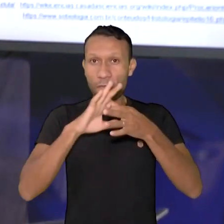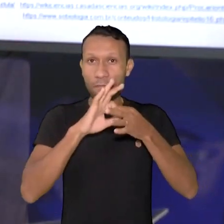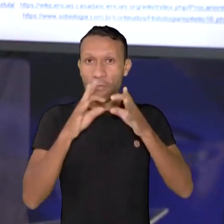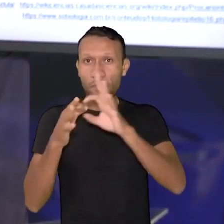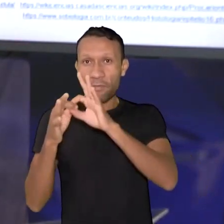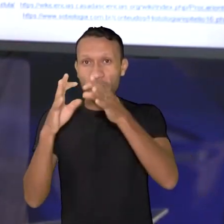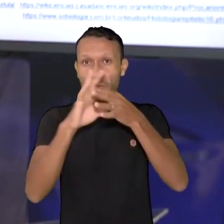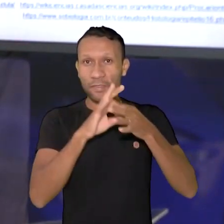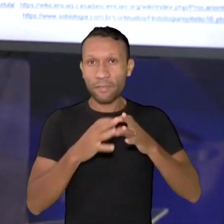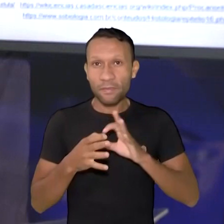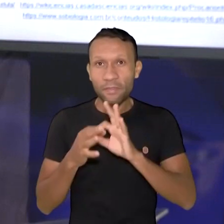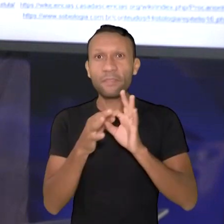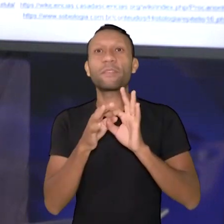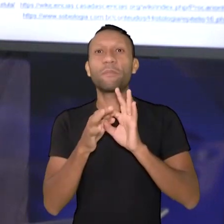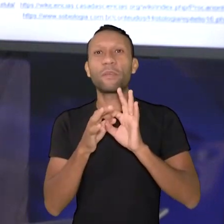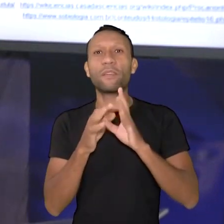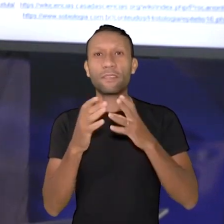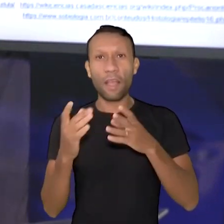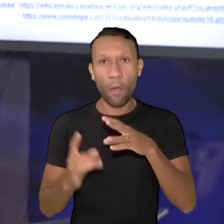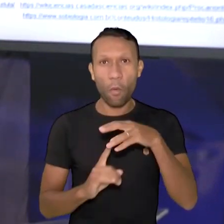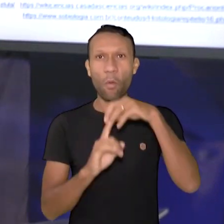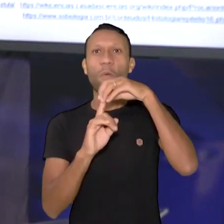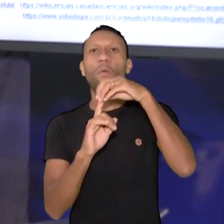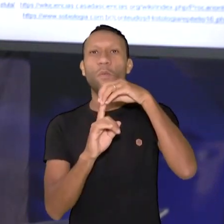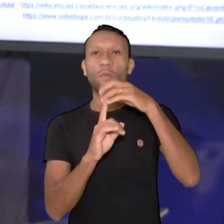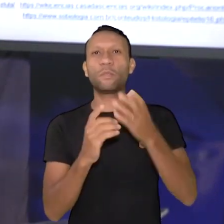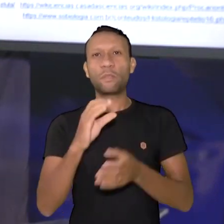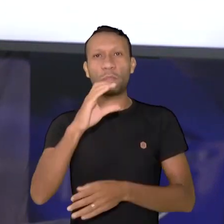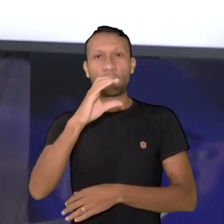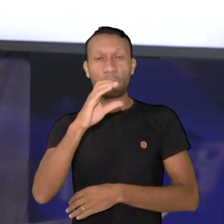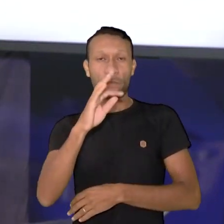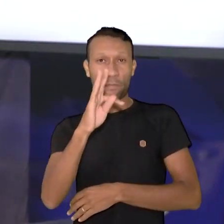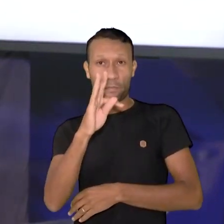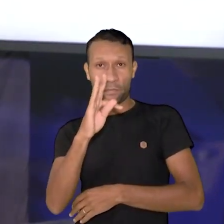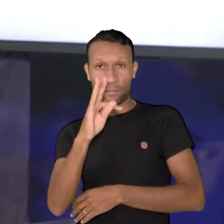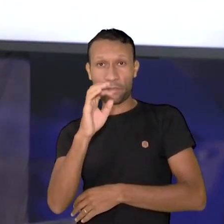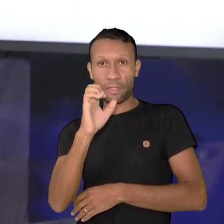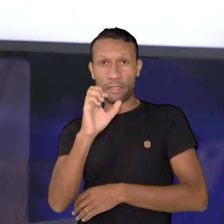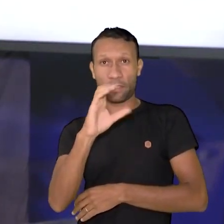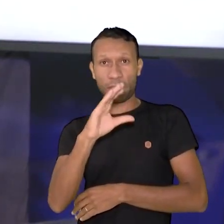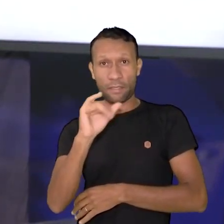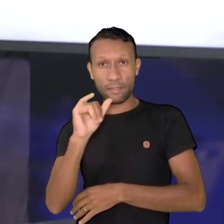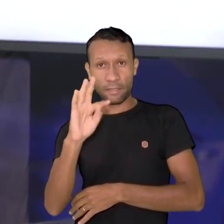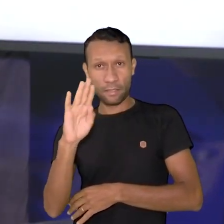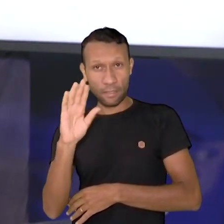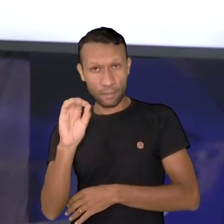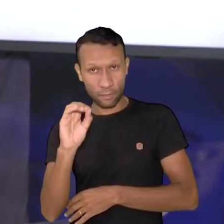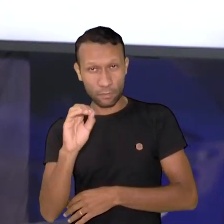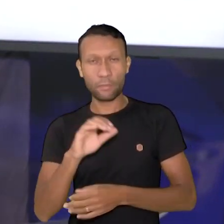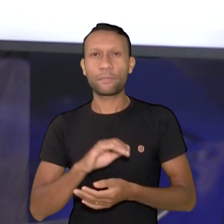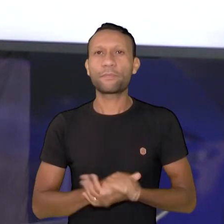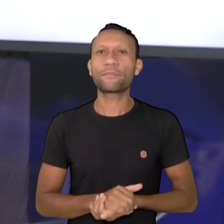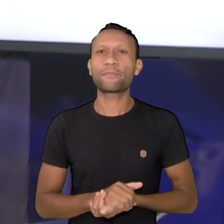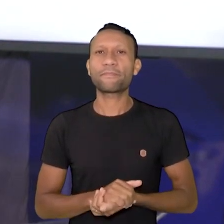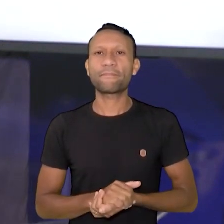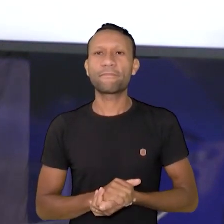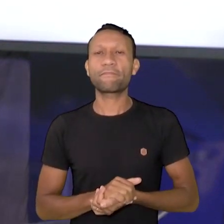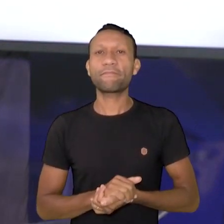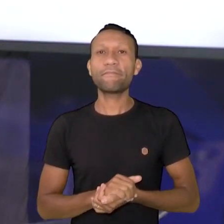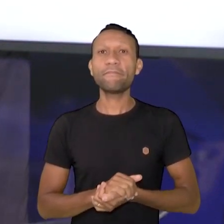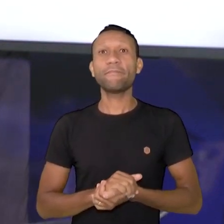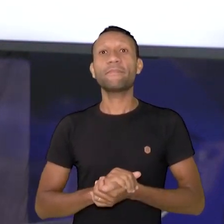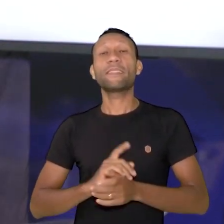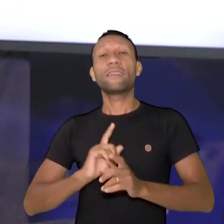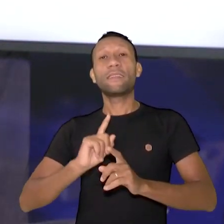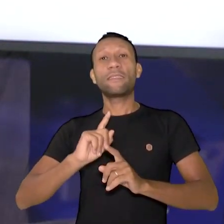eu digo que o sangue é sim um tipo de tecido, tá bom? E aí a gente tem lá a nossa segunda